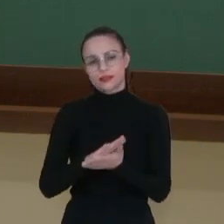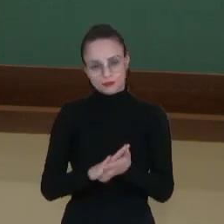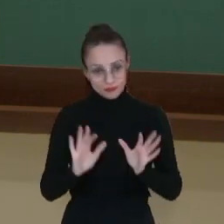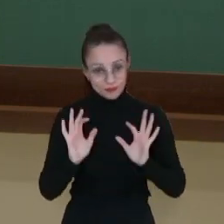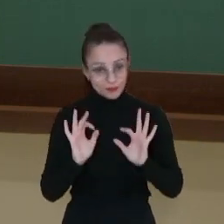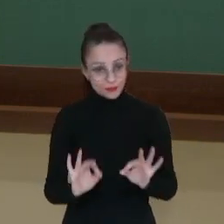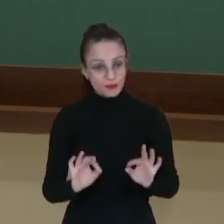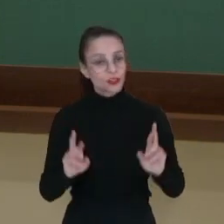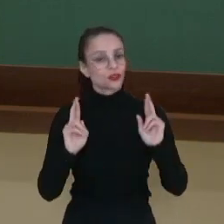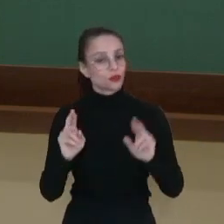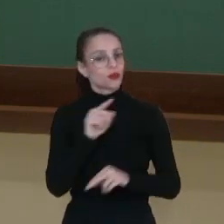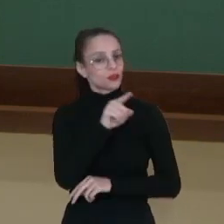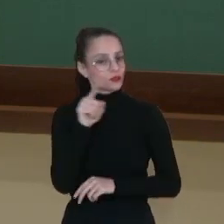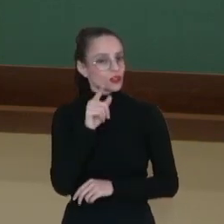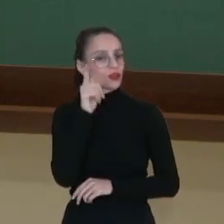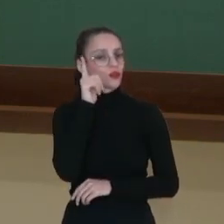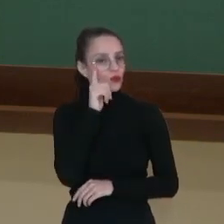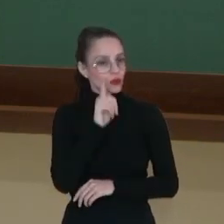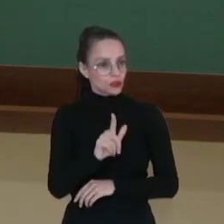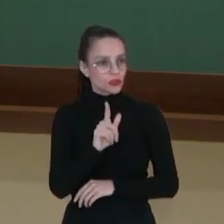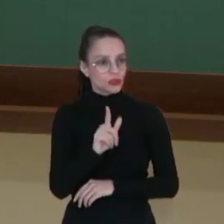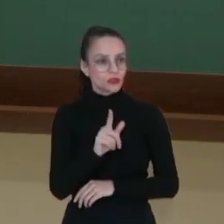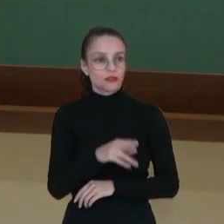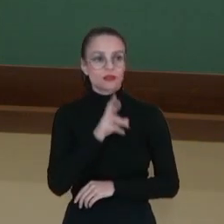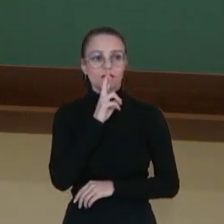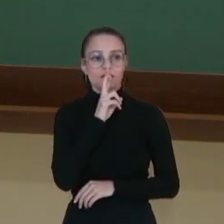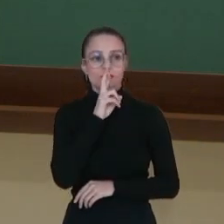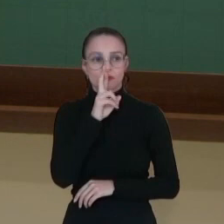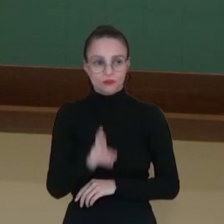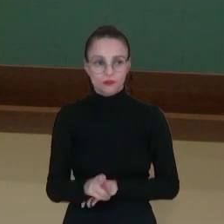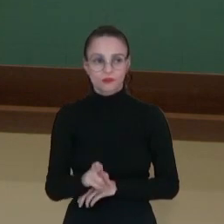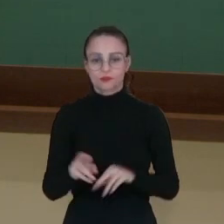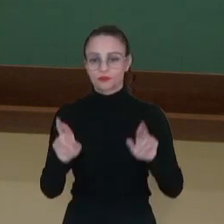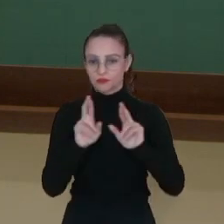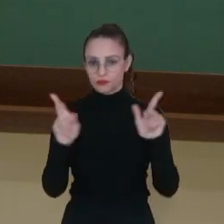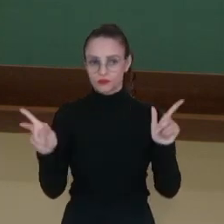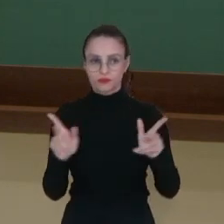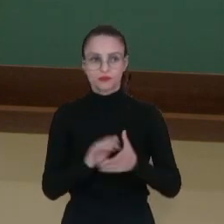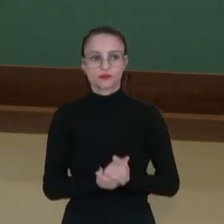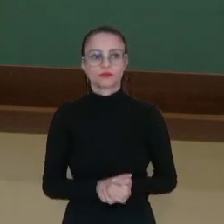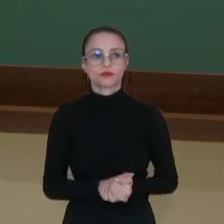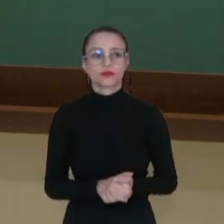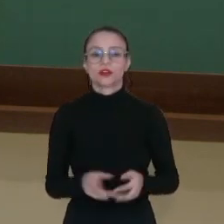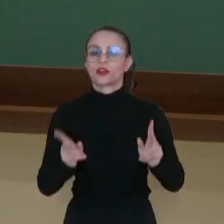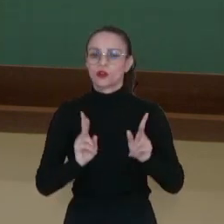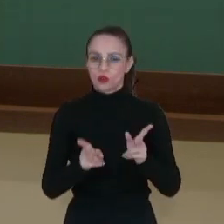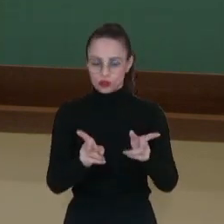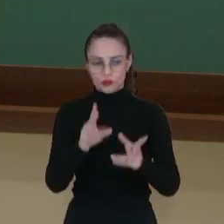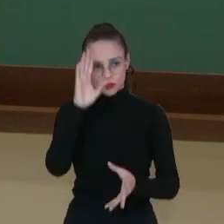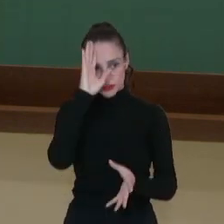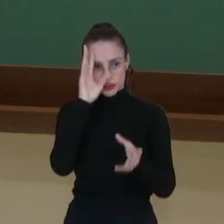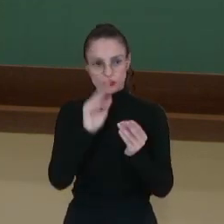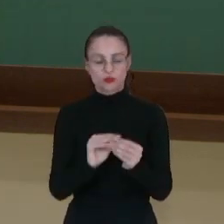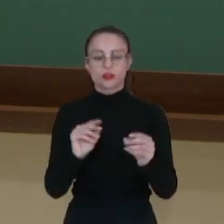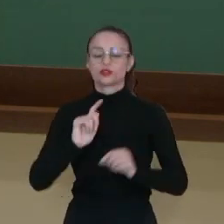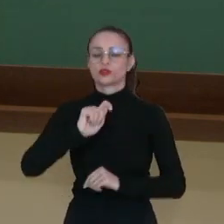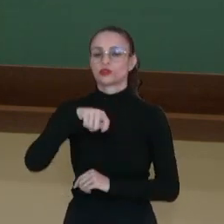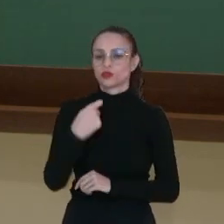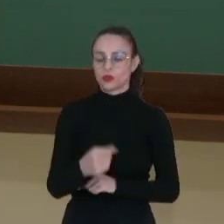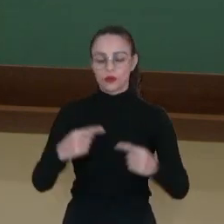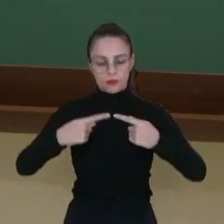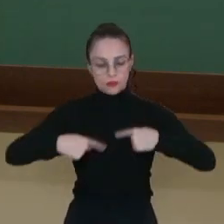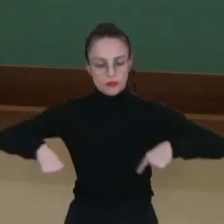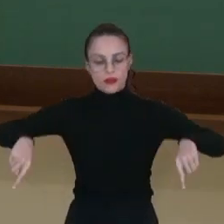certo? Espero que vocês tenham conseguido ali estabelecer essas diferenças. E continuando o nosso entendimento sobre as